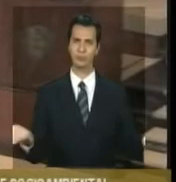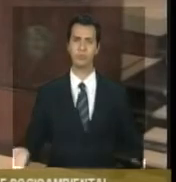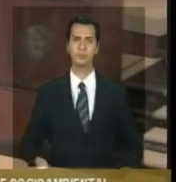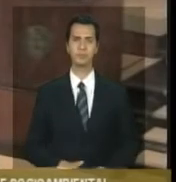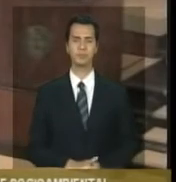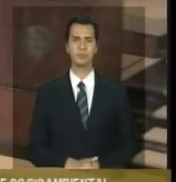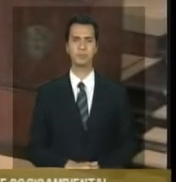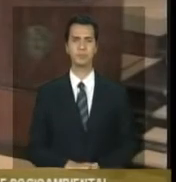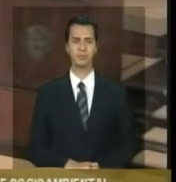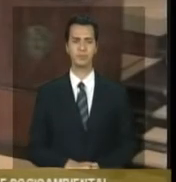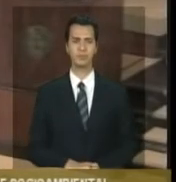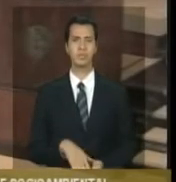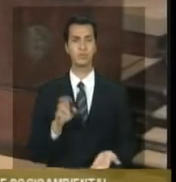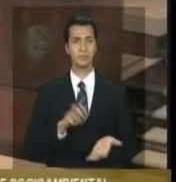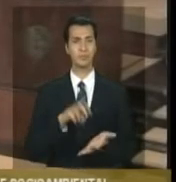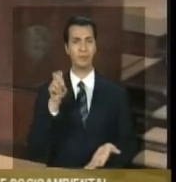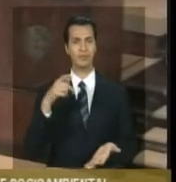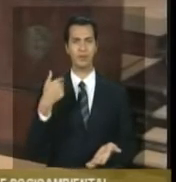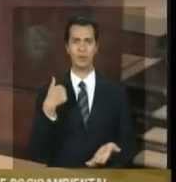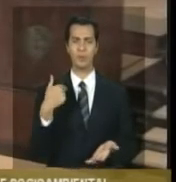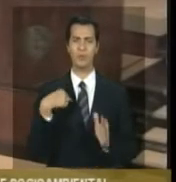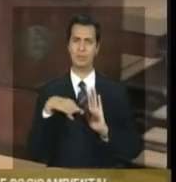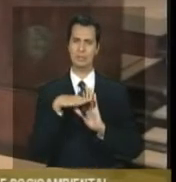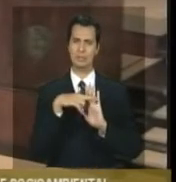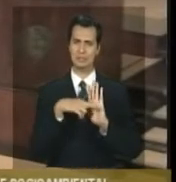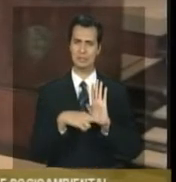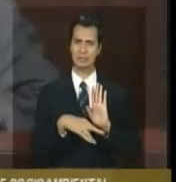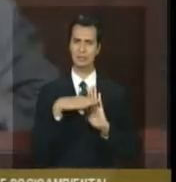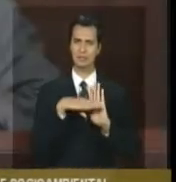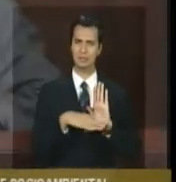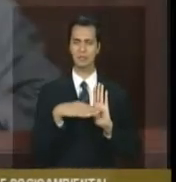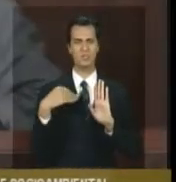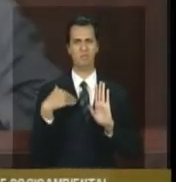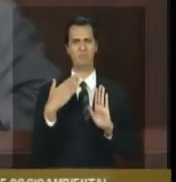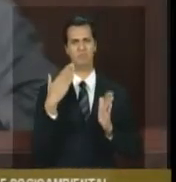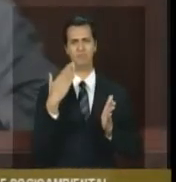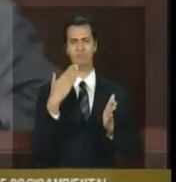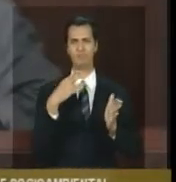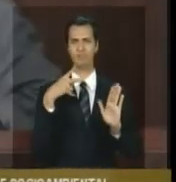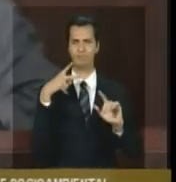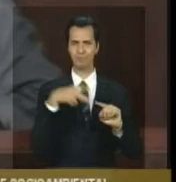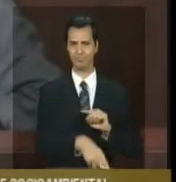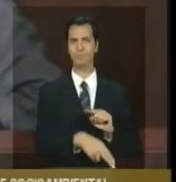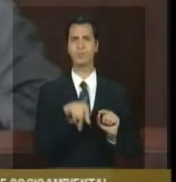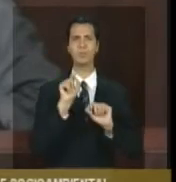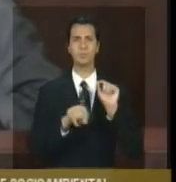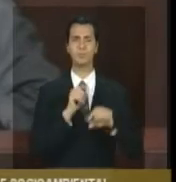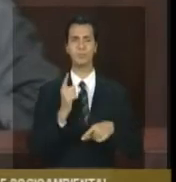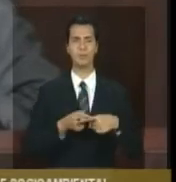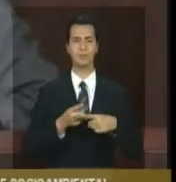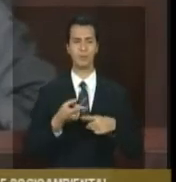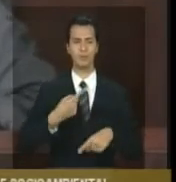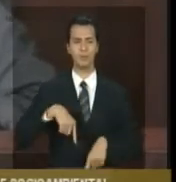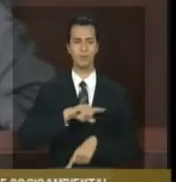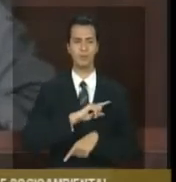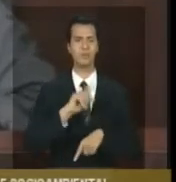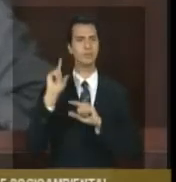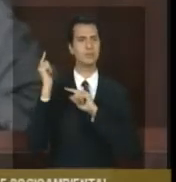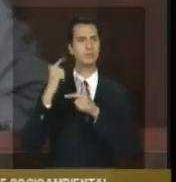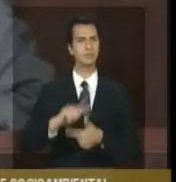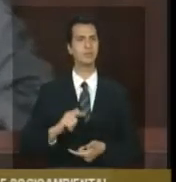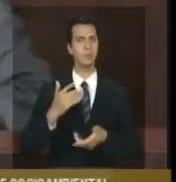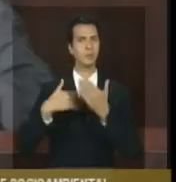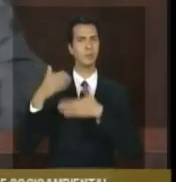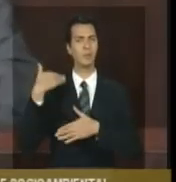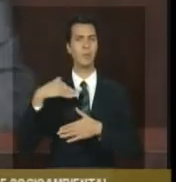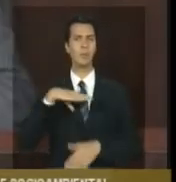De manhã eu fiz isso, eu quebrei completamente o protocolo, conversando com o Tarso, que ele me lembrou das origens portuguesas e dos ritos muito formais.